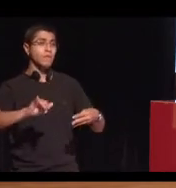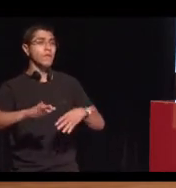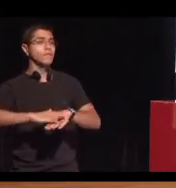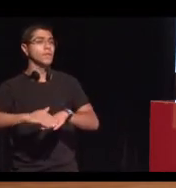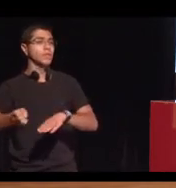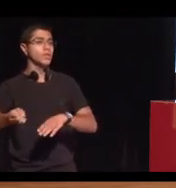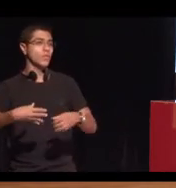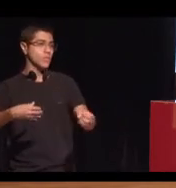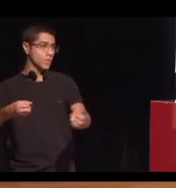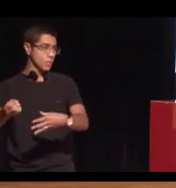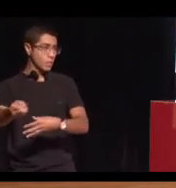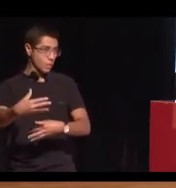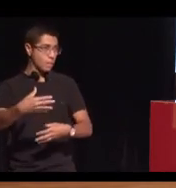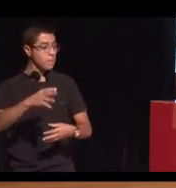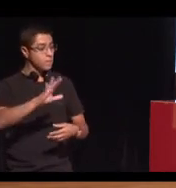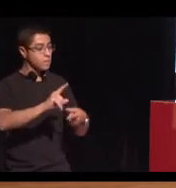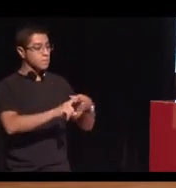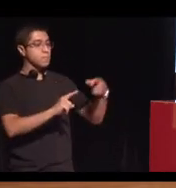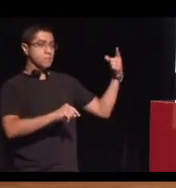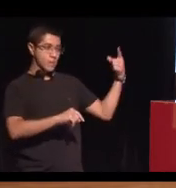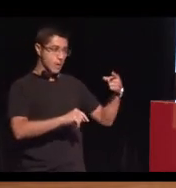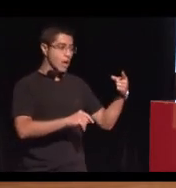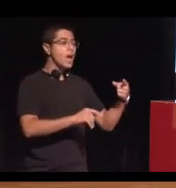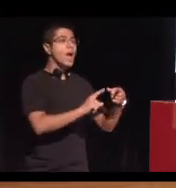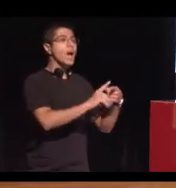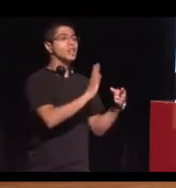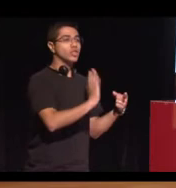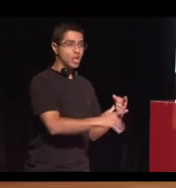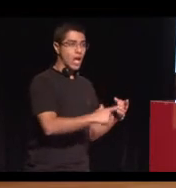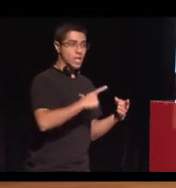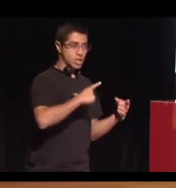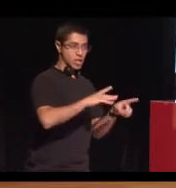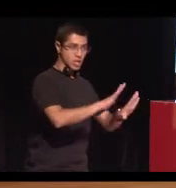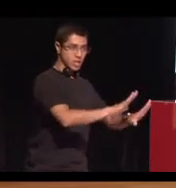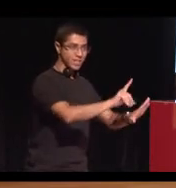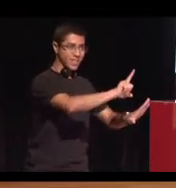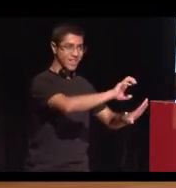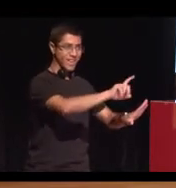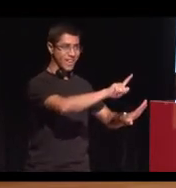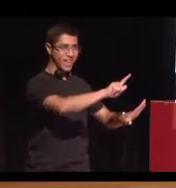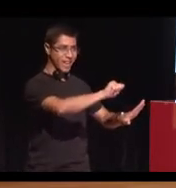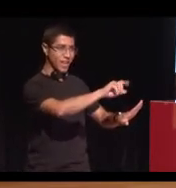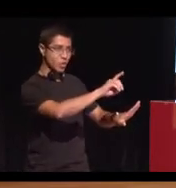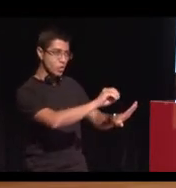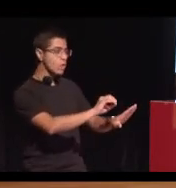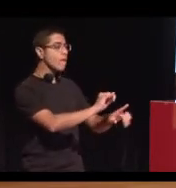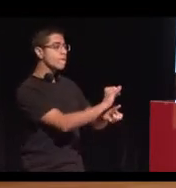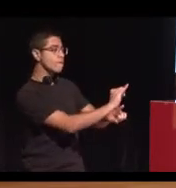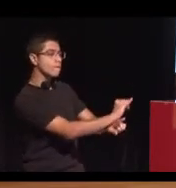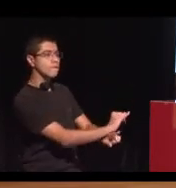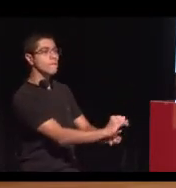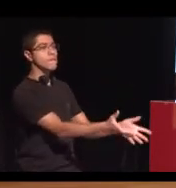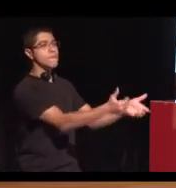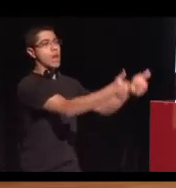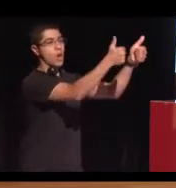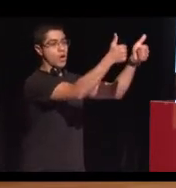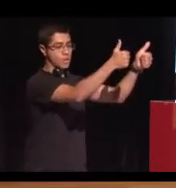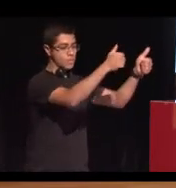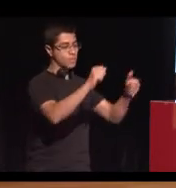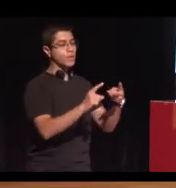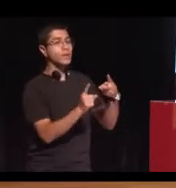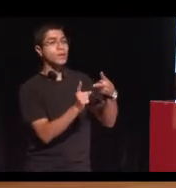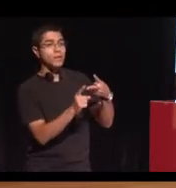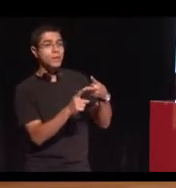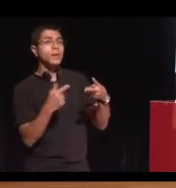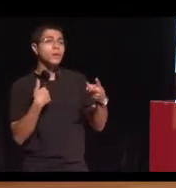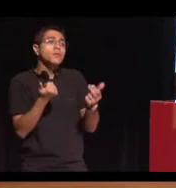opção. Ou a gente melhorava o que existia, né, o legado mesmo. A gente podia fazer uma substituição que era gradual, ou a gente podia substituir